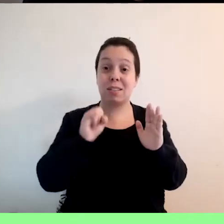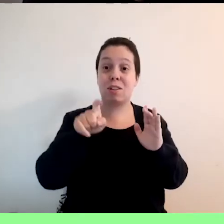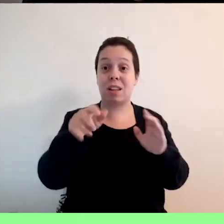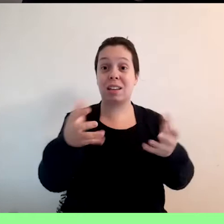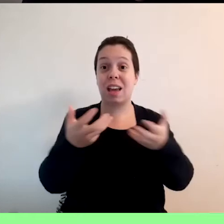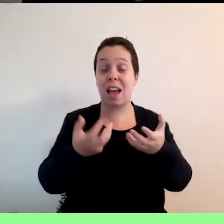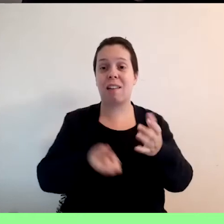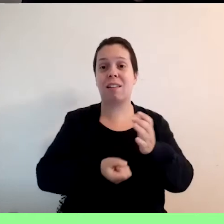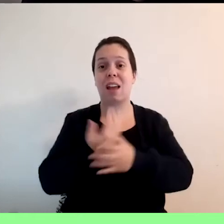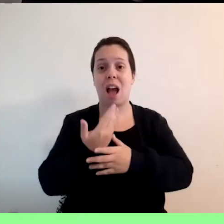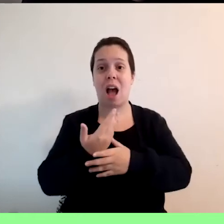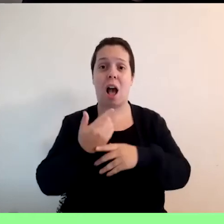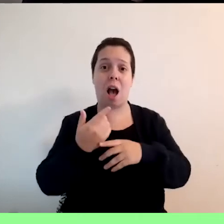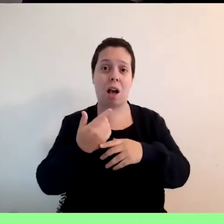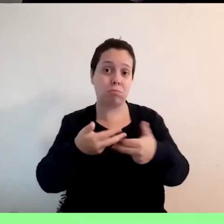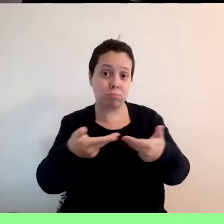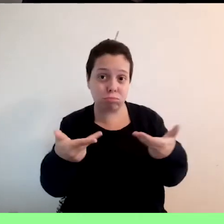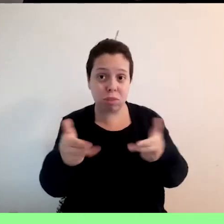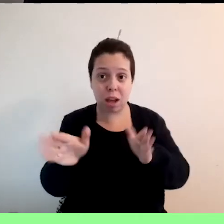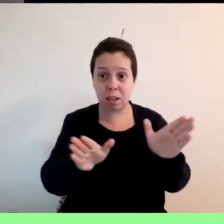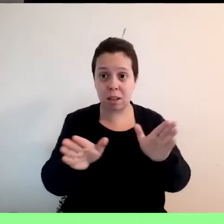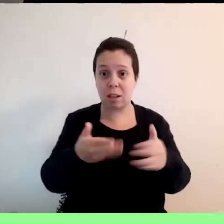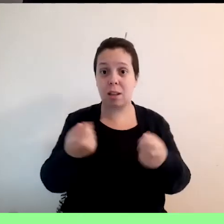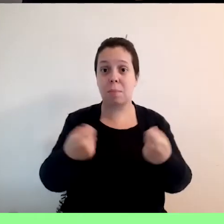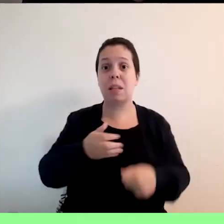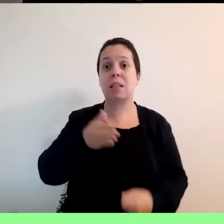acessível, você precisa ir até a WCAG,